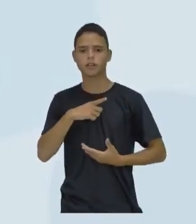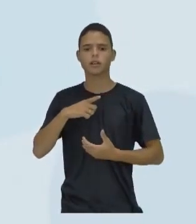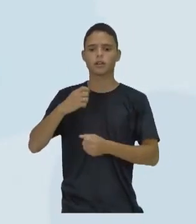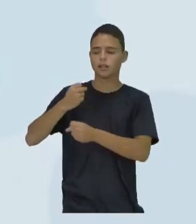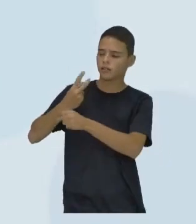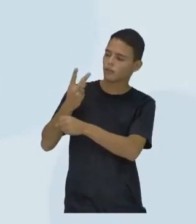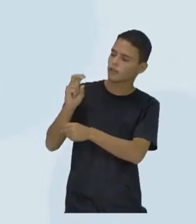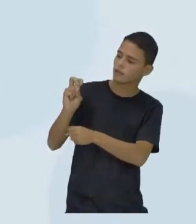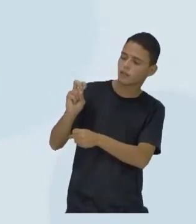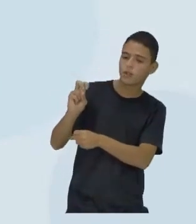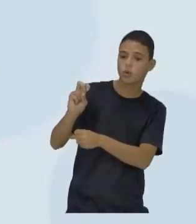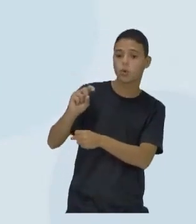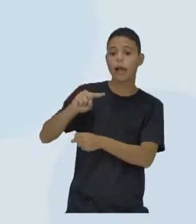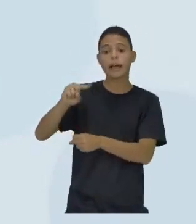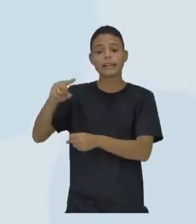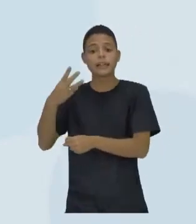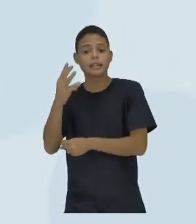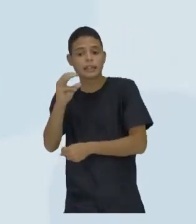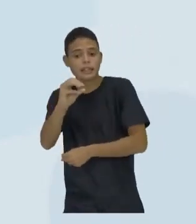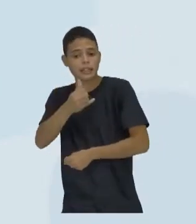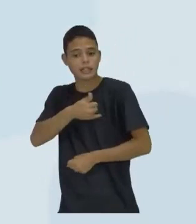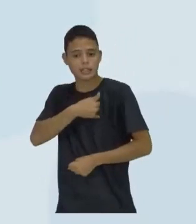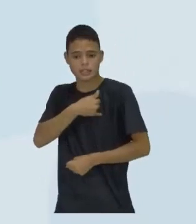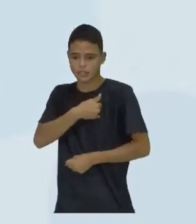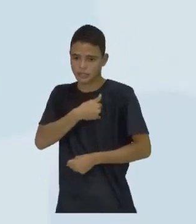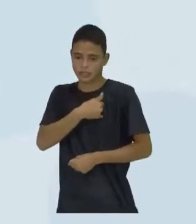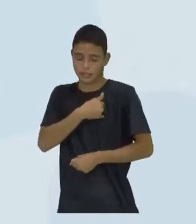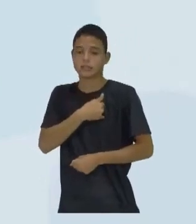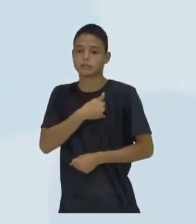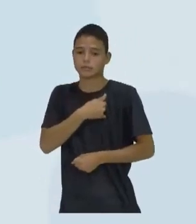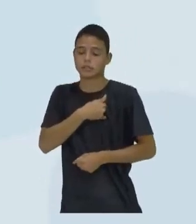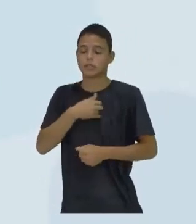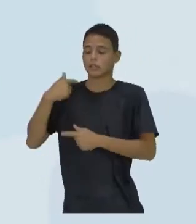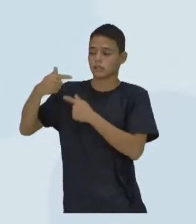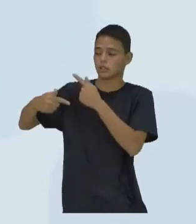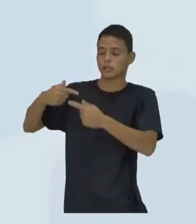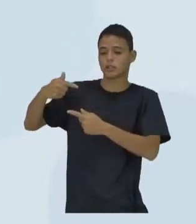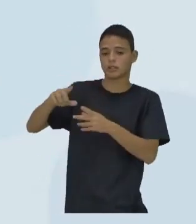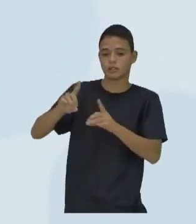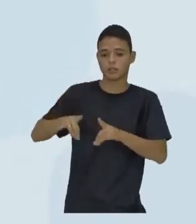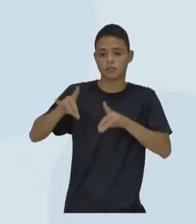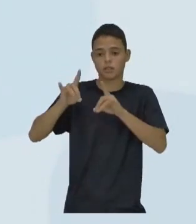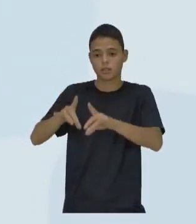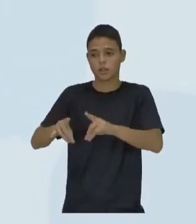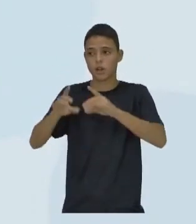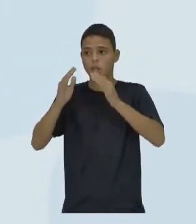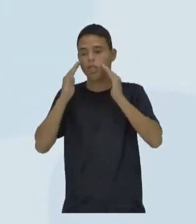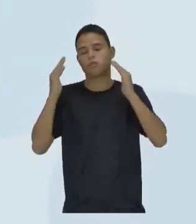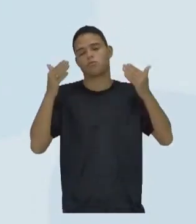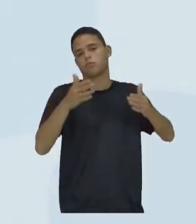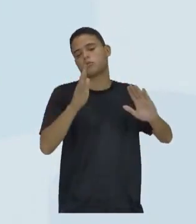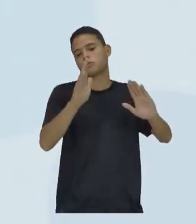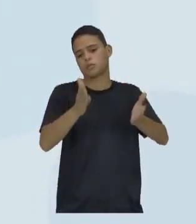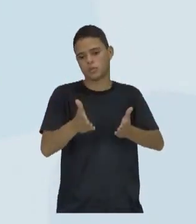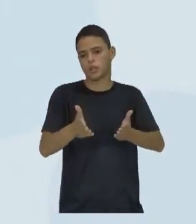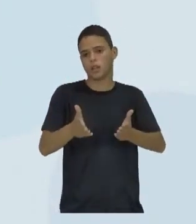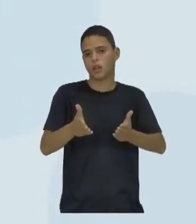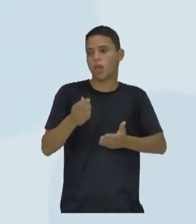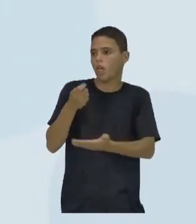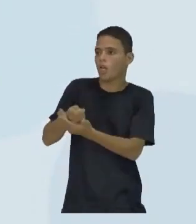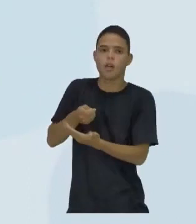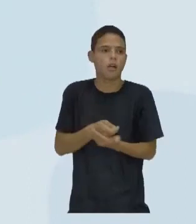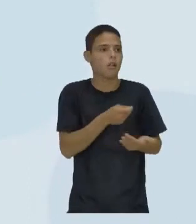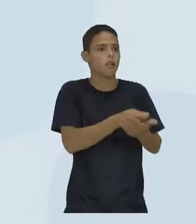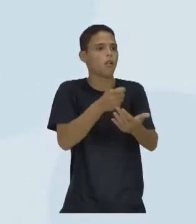geração canguru vive na casa dos pais. O interesse da geração canguru é óbvio. A geração canguru são consumidores de alto poder aquisitivo. Ou